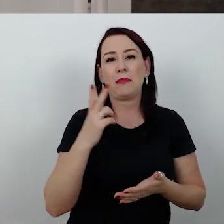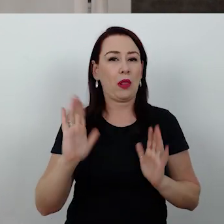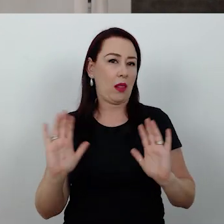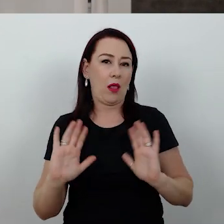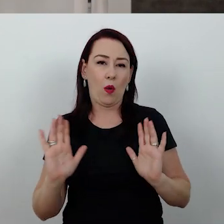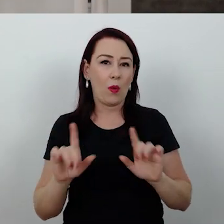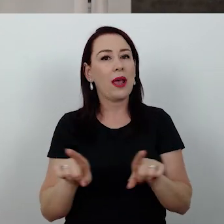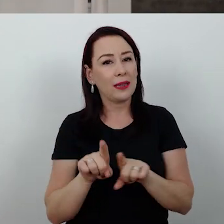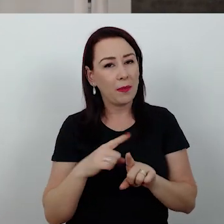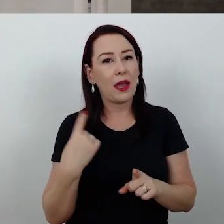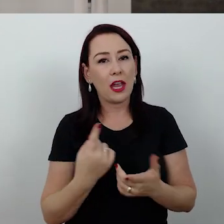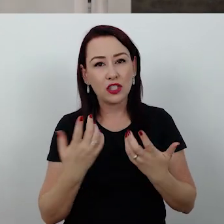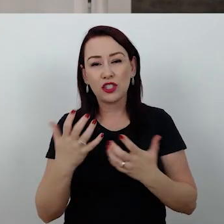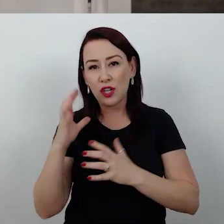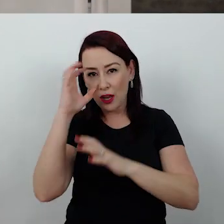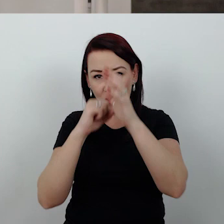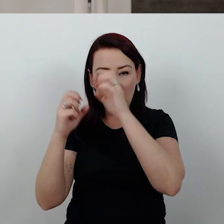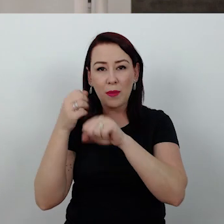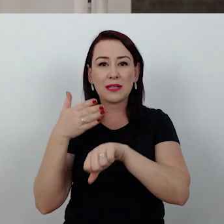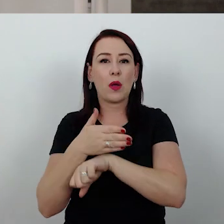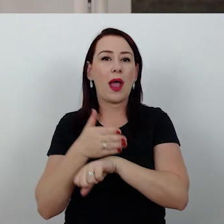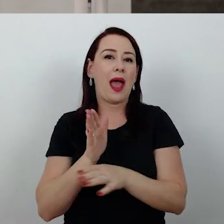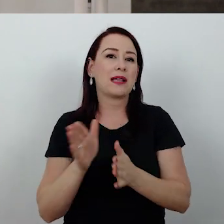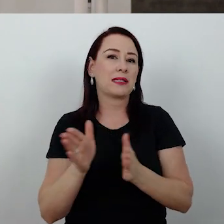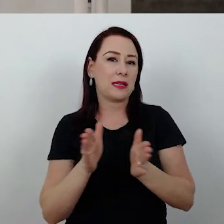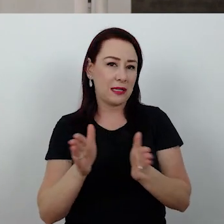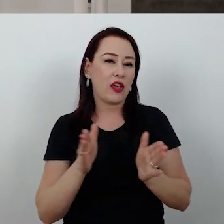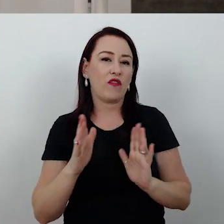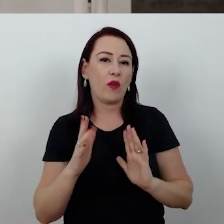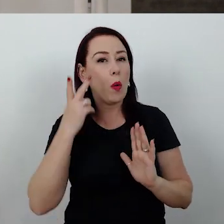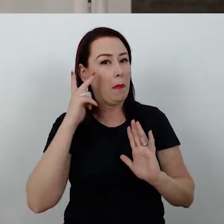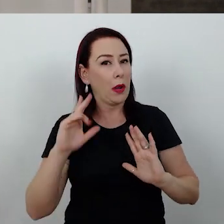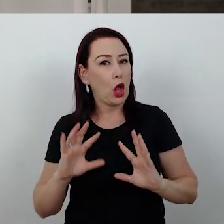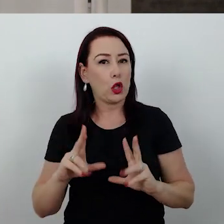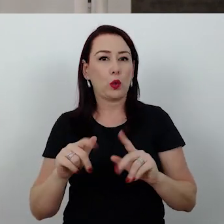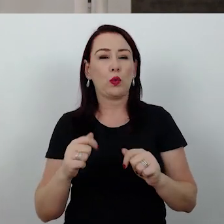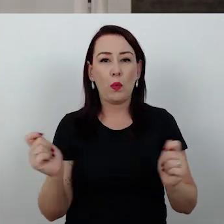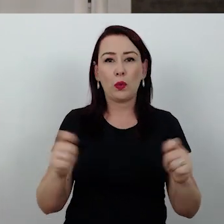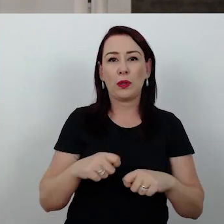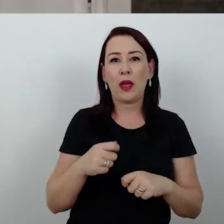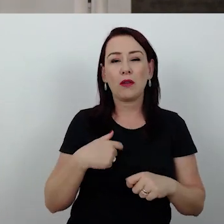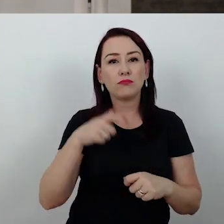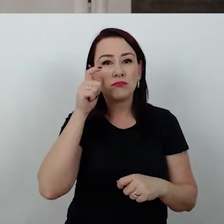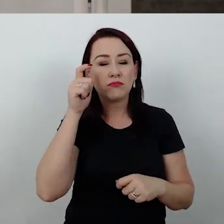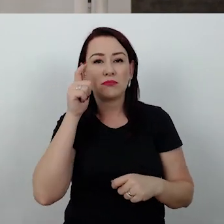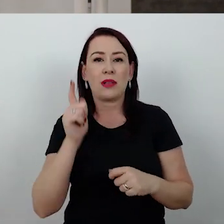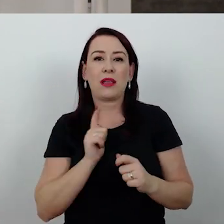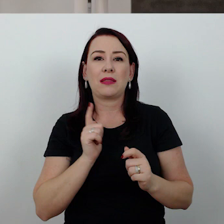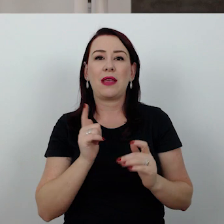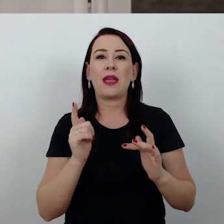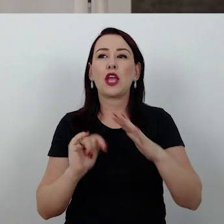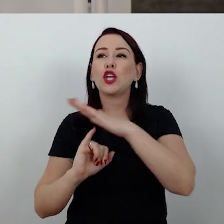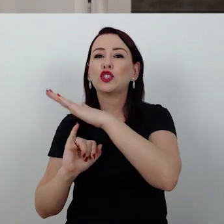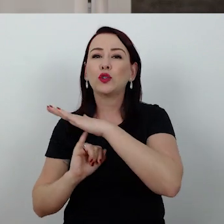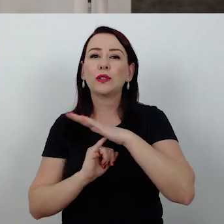particulares, privadas, enfim, e que a gente pensa também em uma formação acessível, né, que a gente consiga encontrar lugares